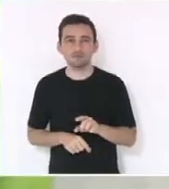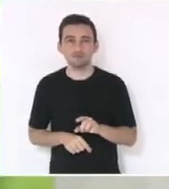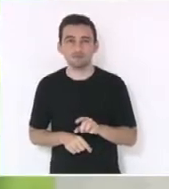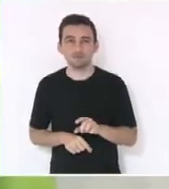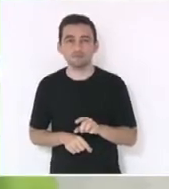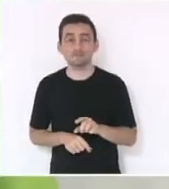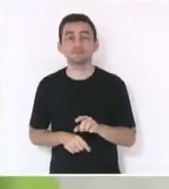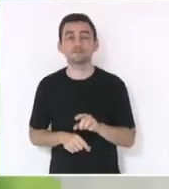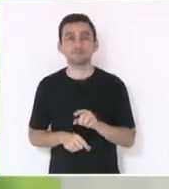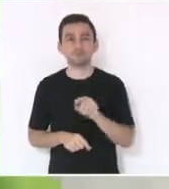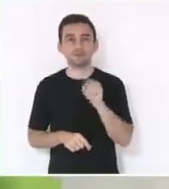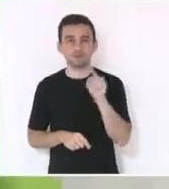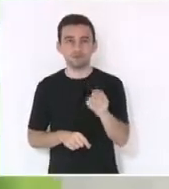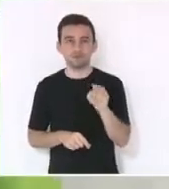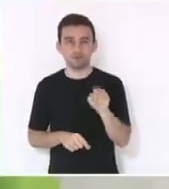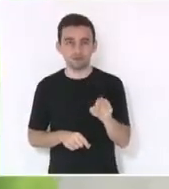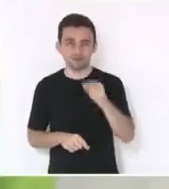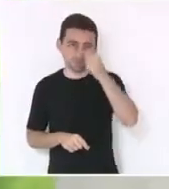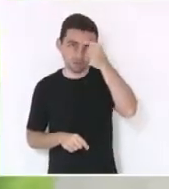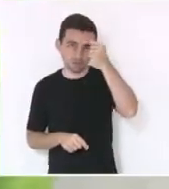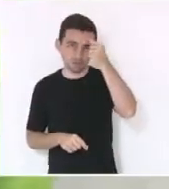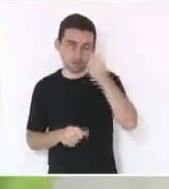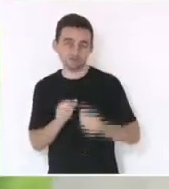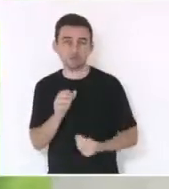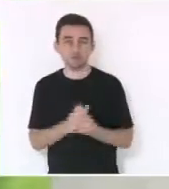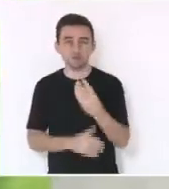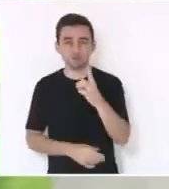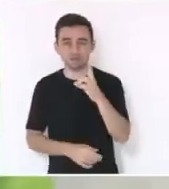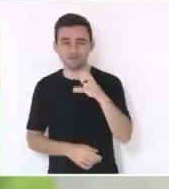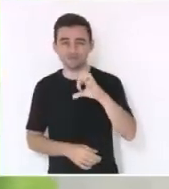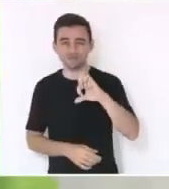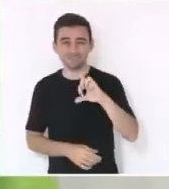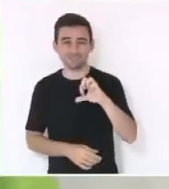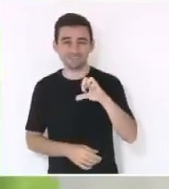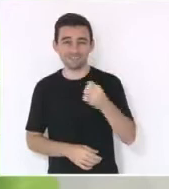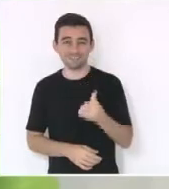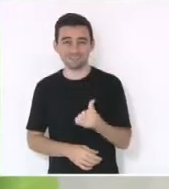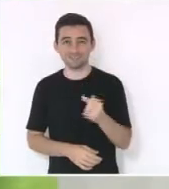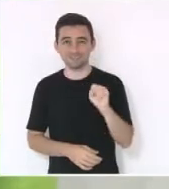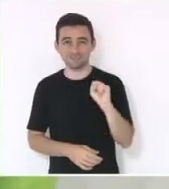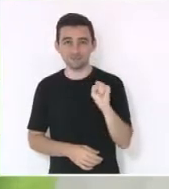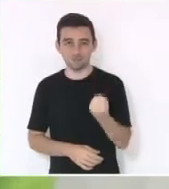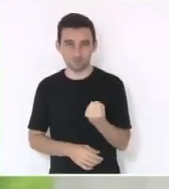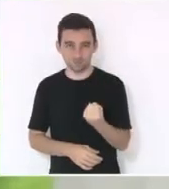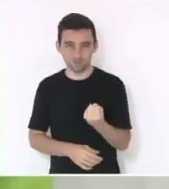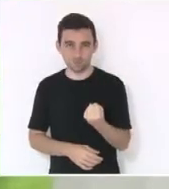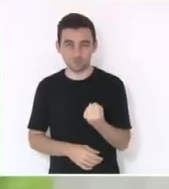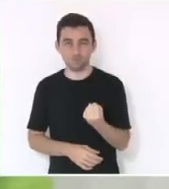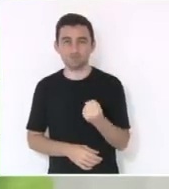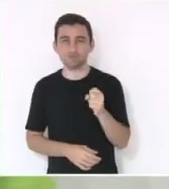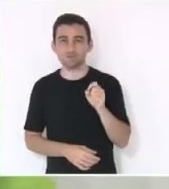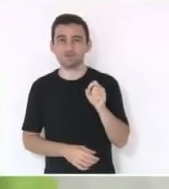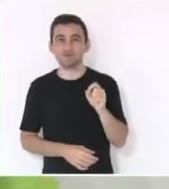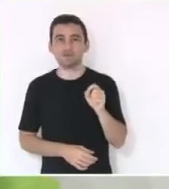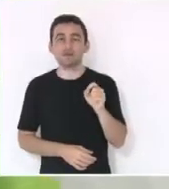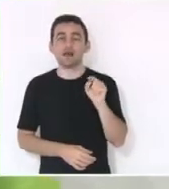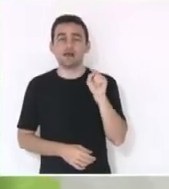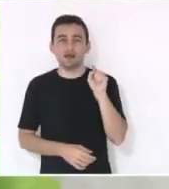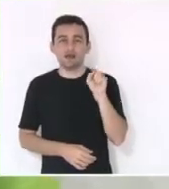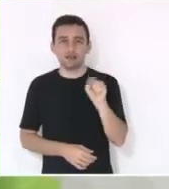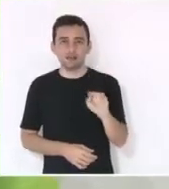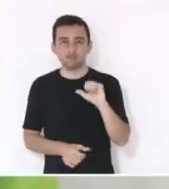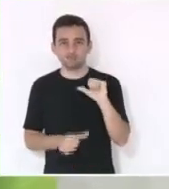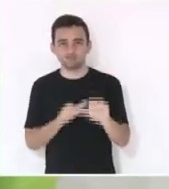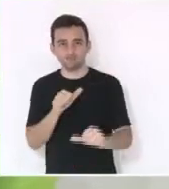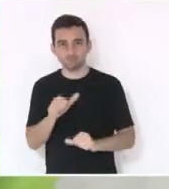em 68, por lei municipal, enquanto o Dr. Rui Yussi era prefeito de Criciúma. Ela se transformou em